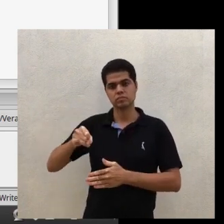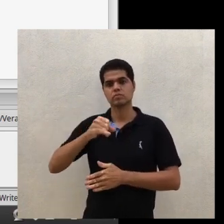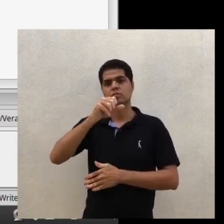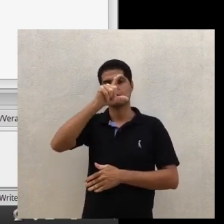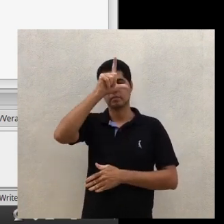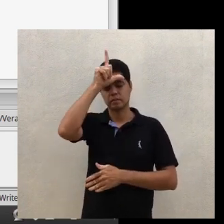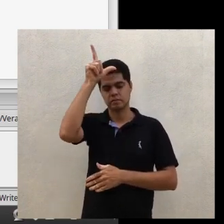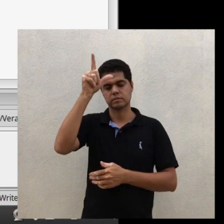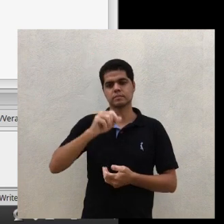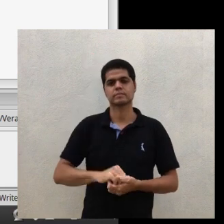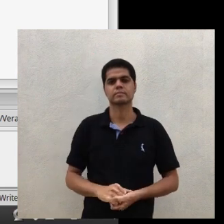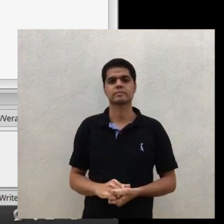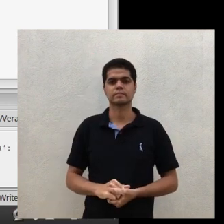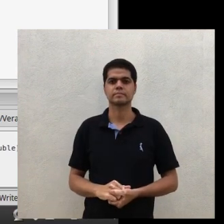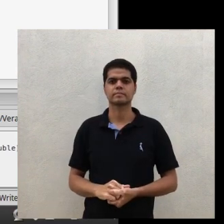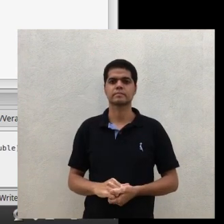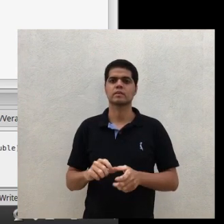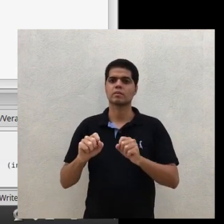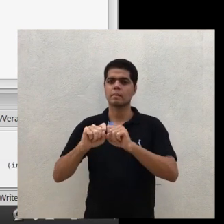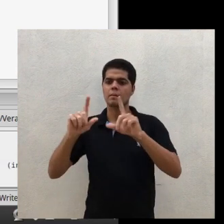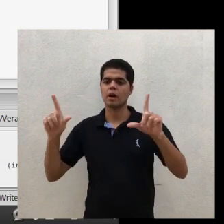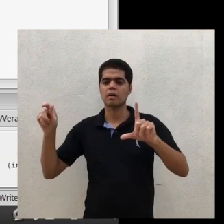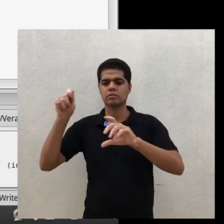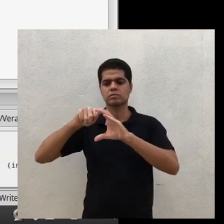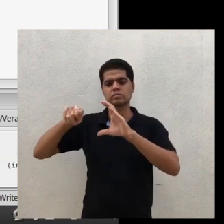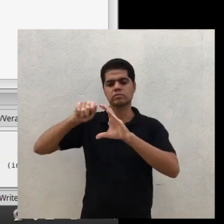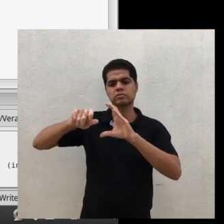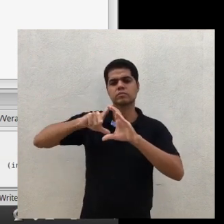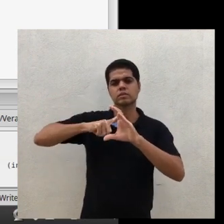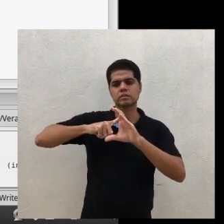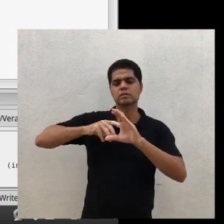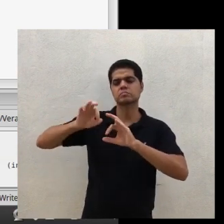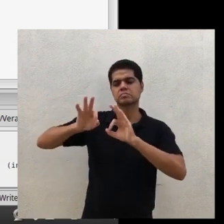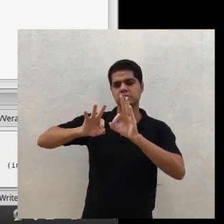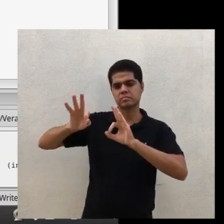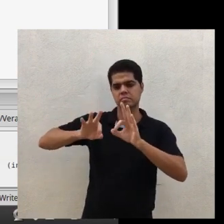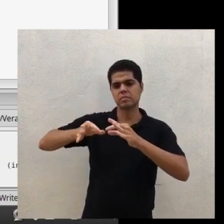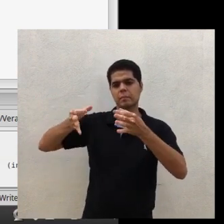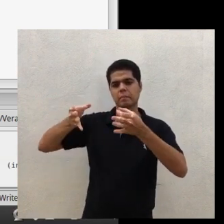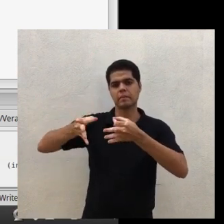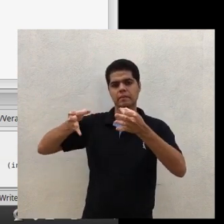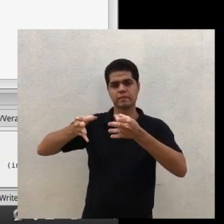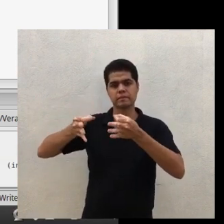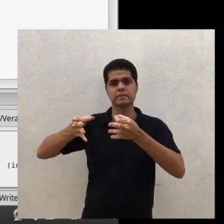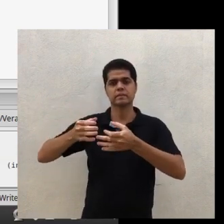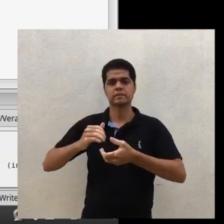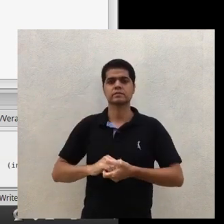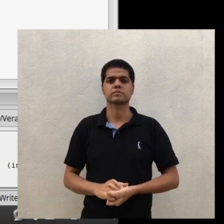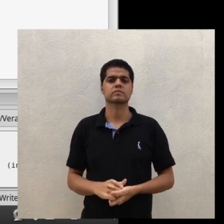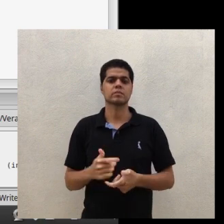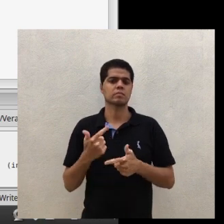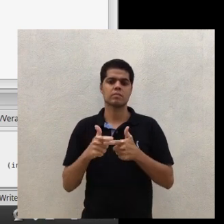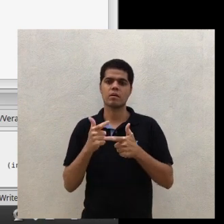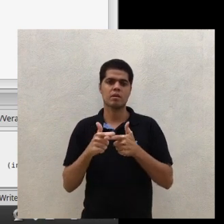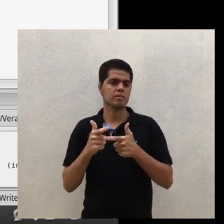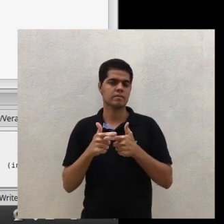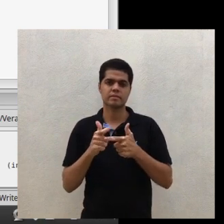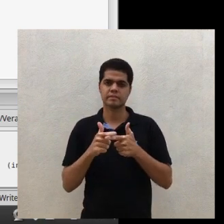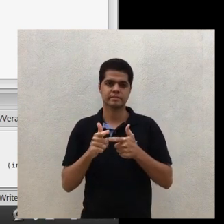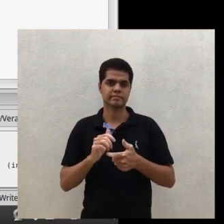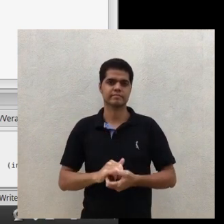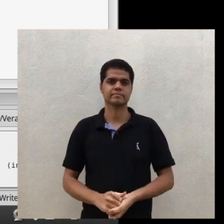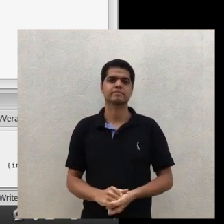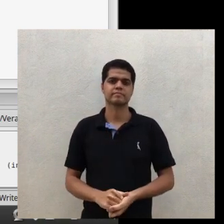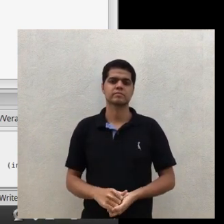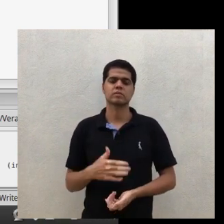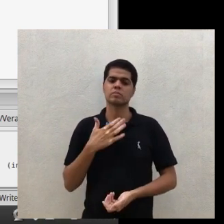Logic. E quando eu rodar aqui, ele funciona direitinho, né? Então, sem problema nenhum. Então, eu gosto